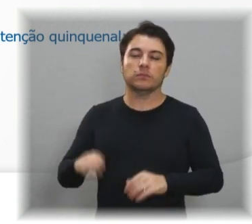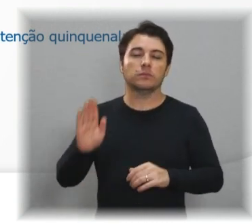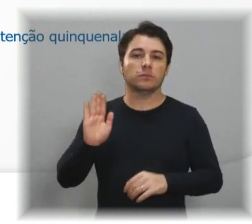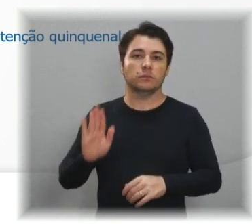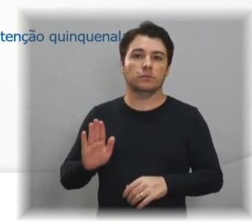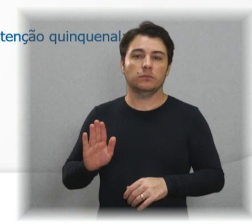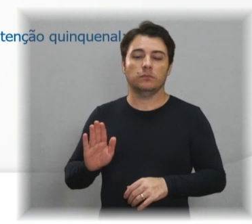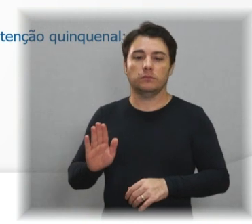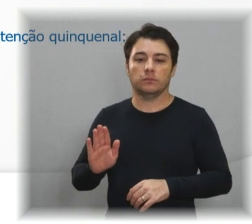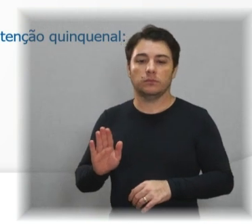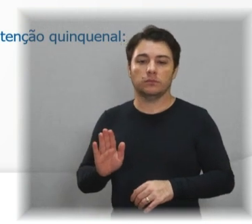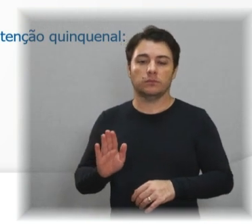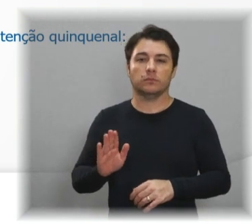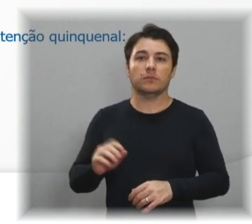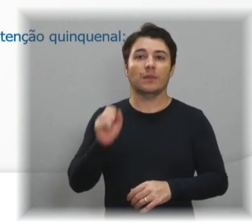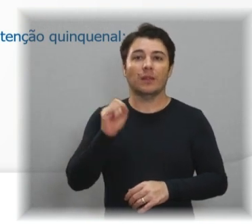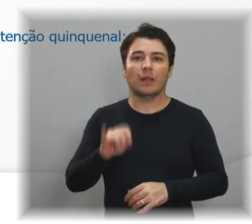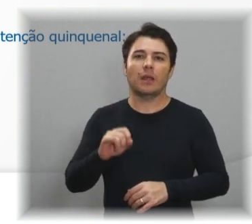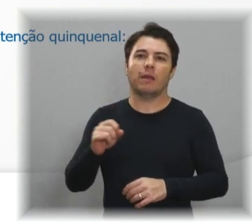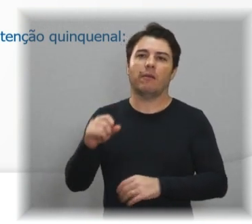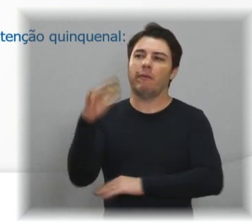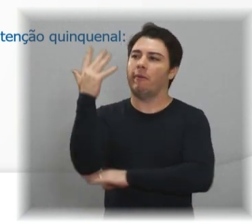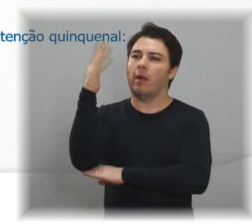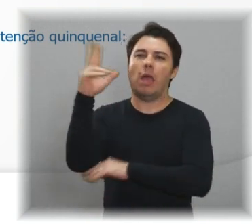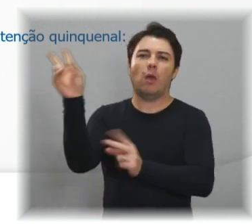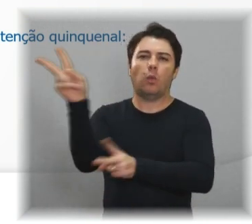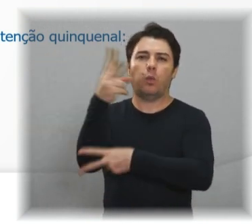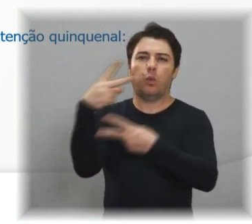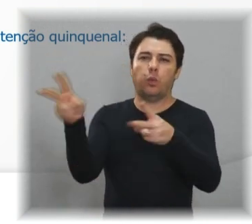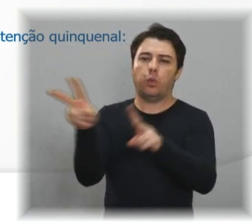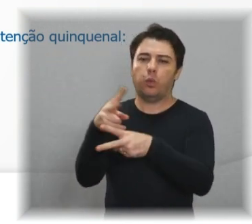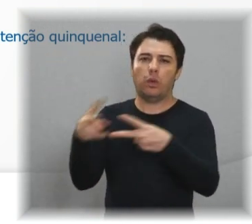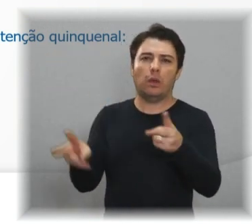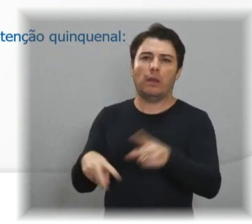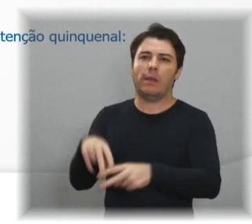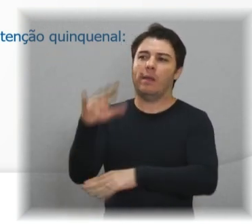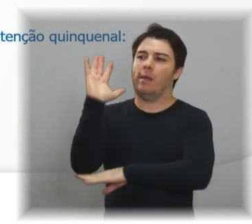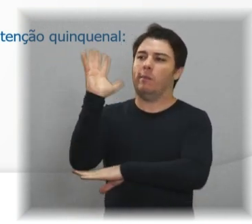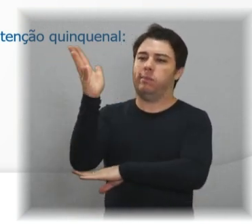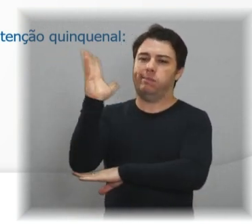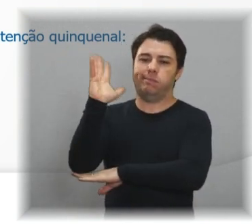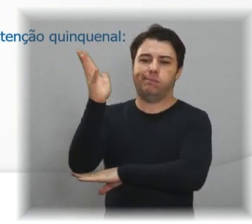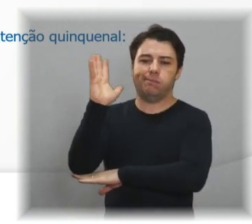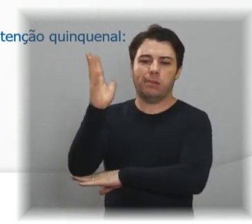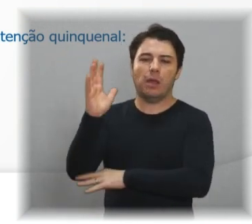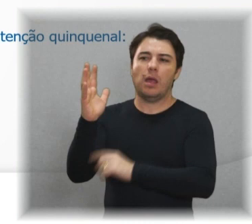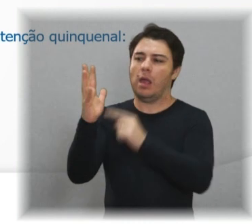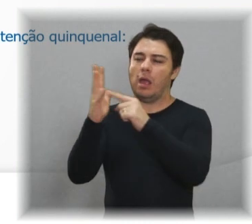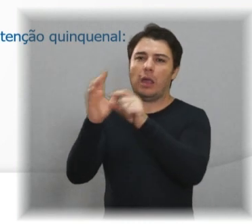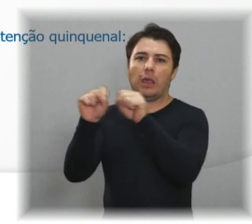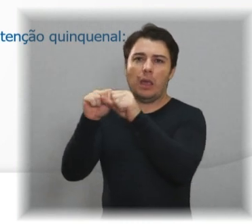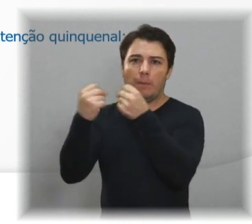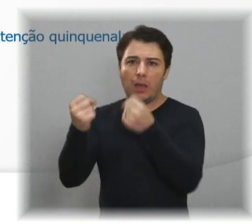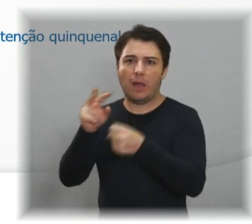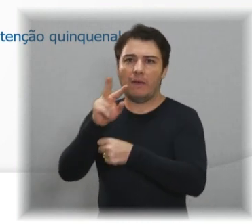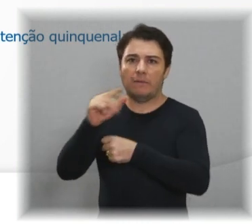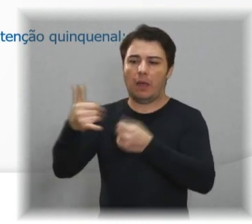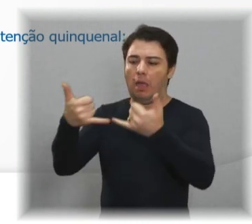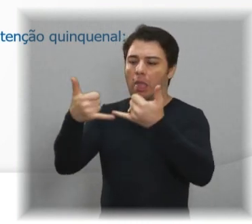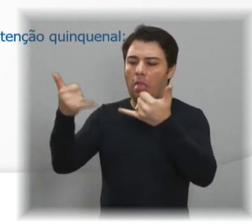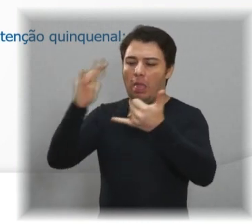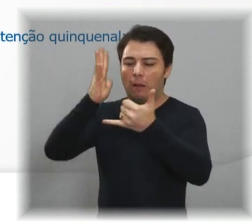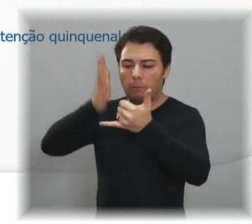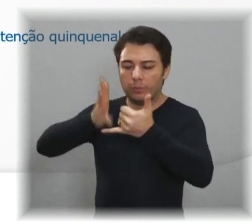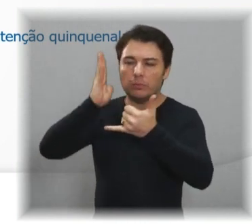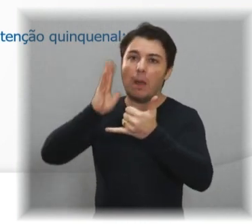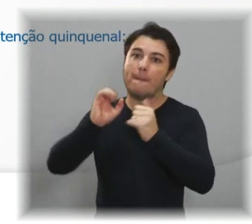acontece porque a um galho com vento mesmo para podada não tá tendo contato mas se ventar quebrar aquele galho ele tocar na rede ele vai causar o